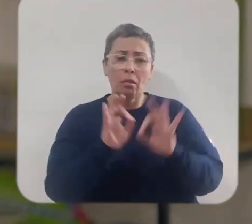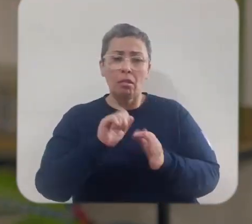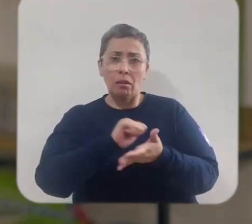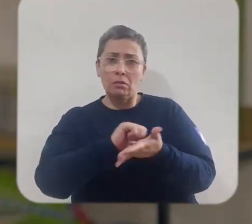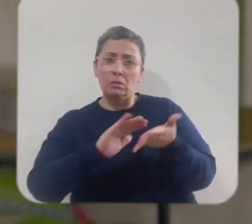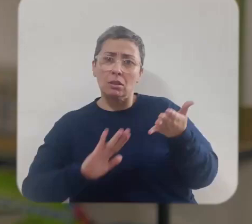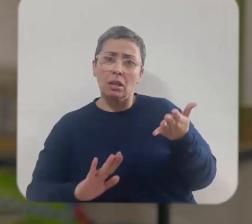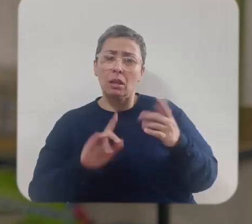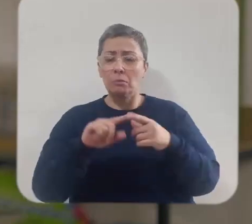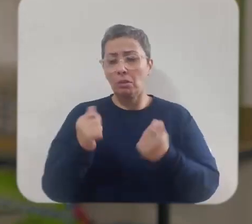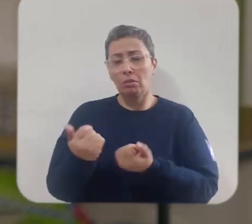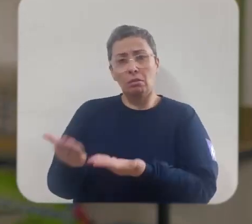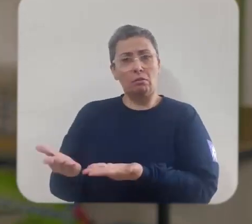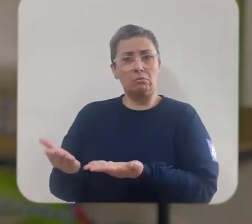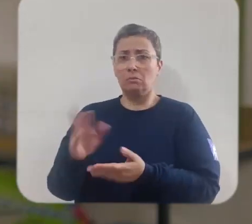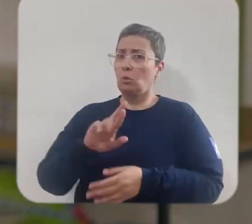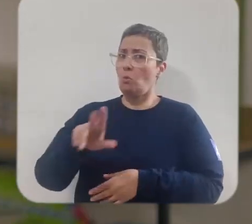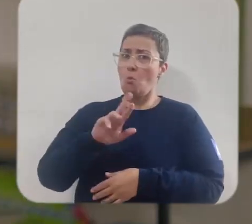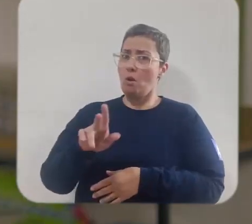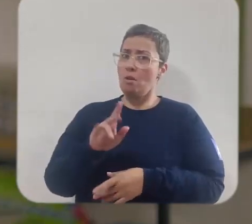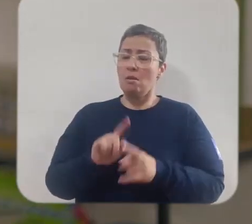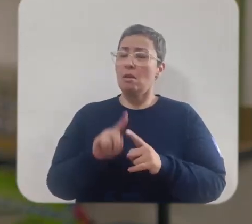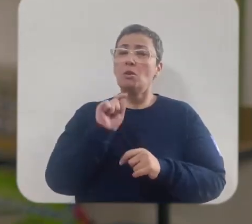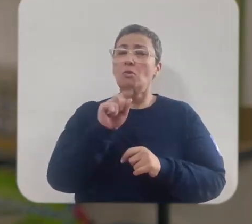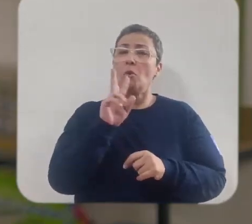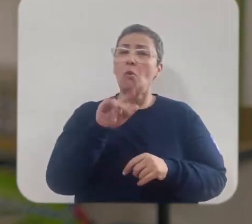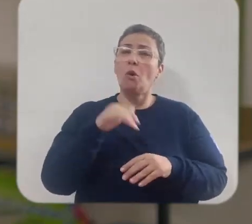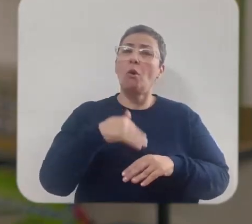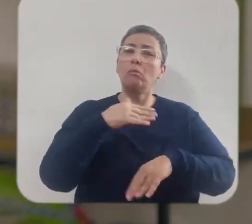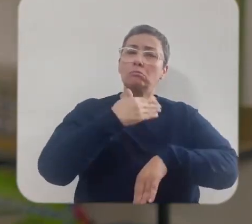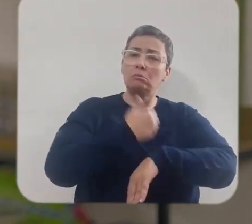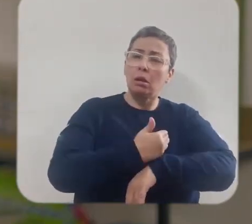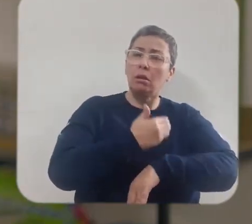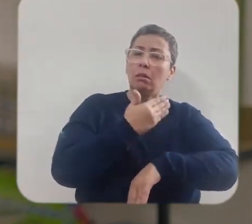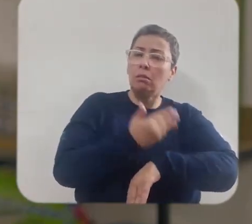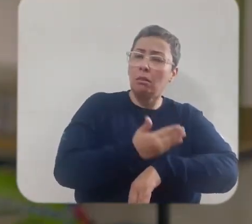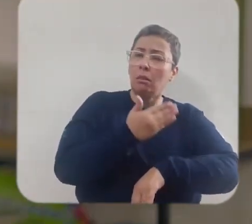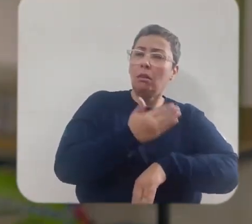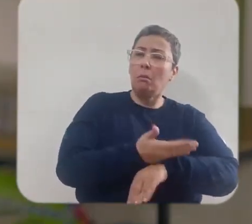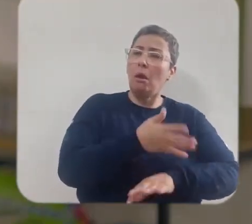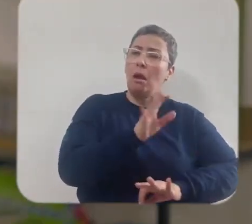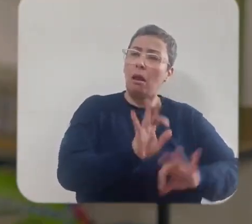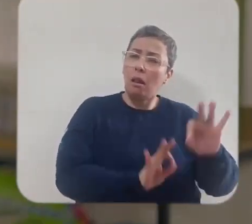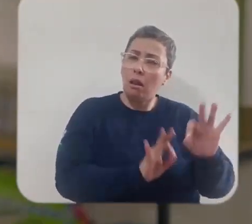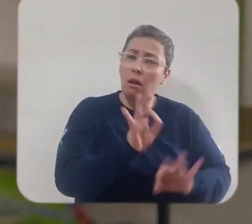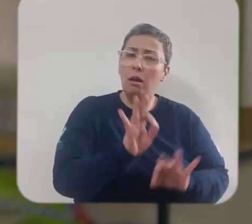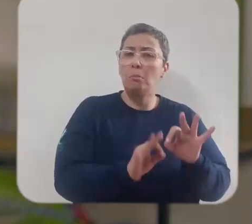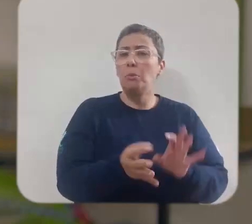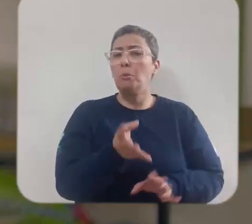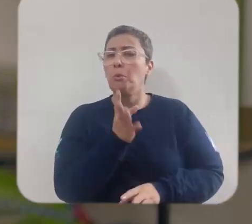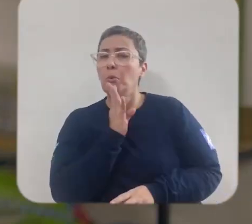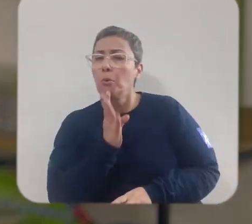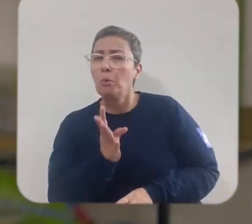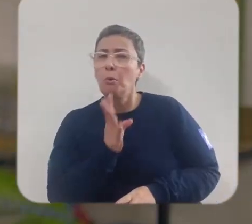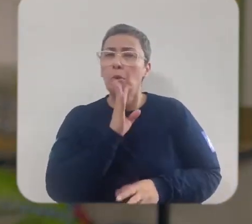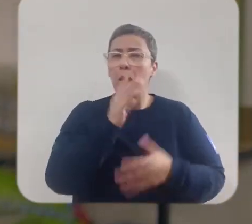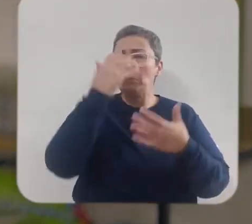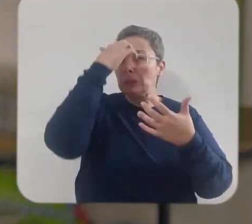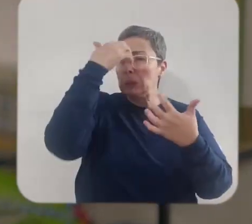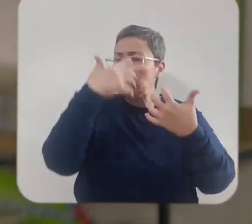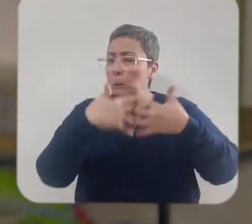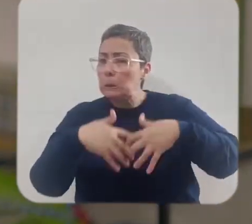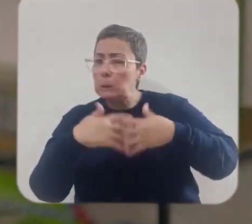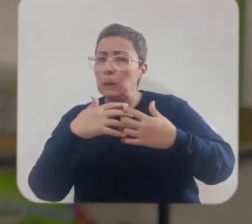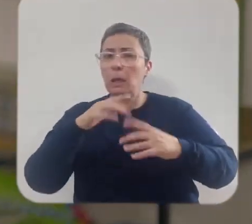uma atividade e oferto, né? Eu vou o tempo inteiro elaborar, conhecer, né, pensar